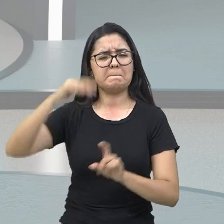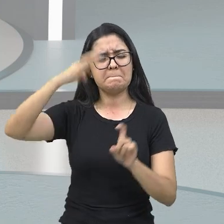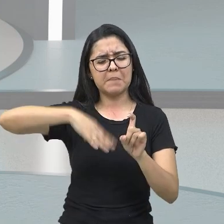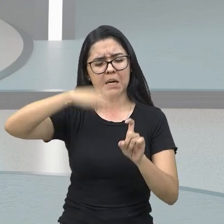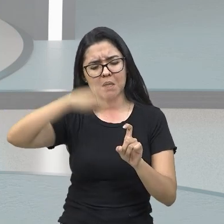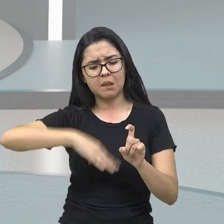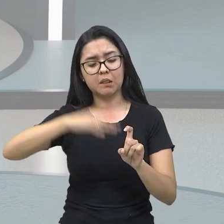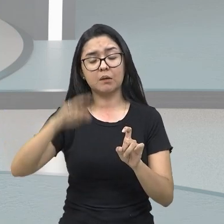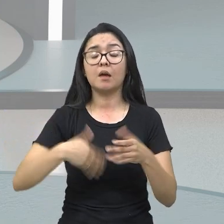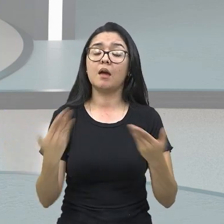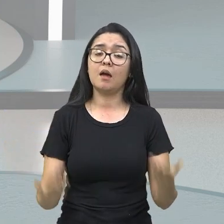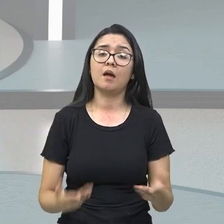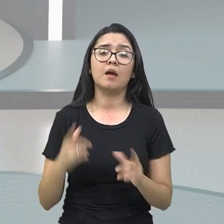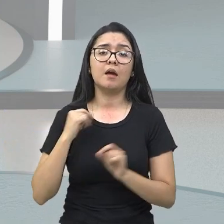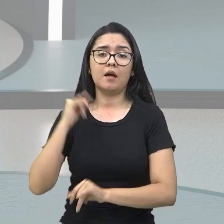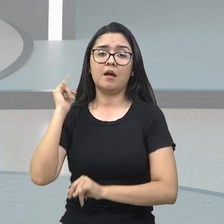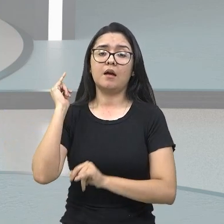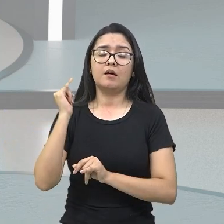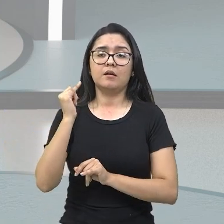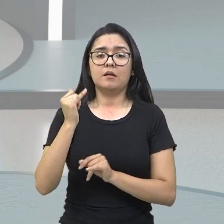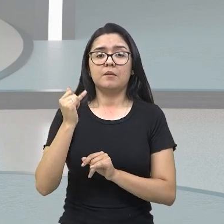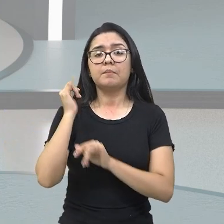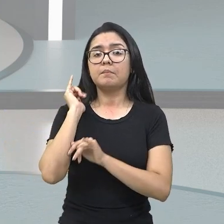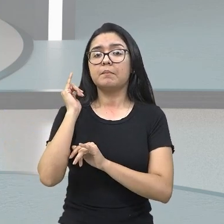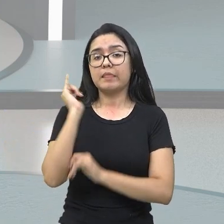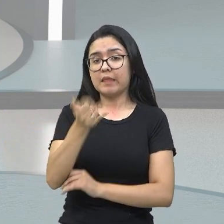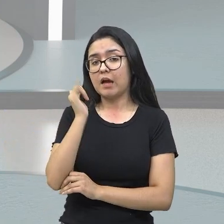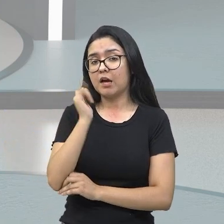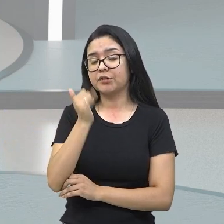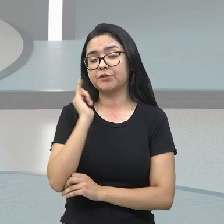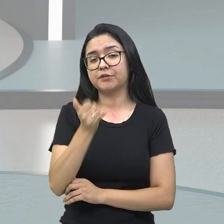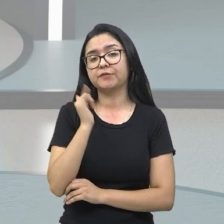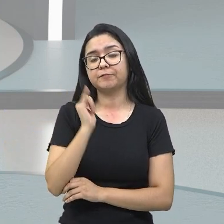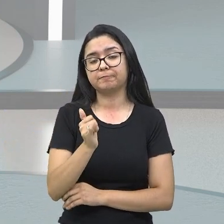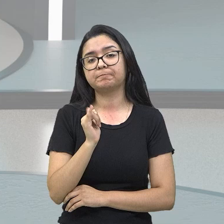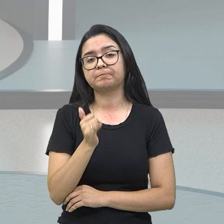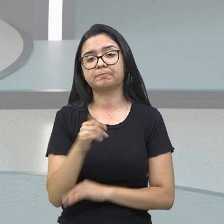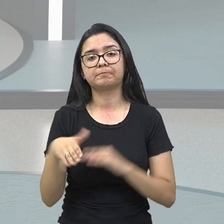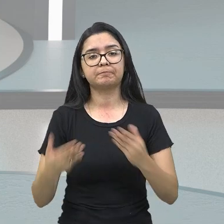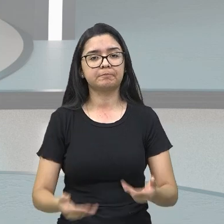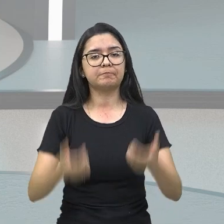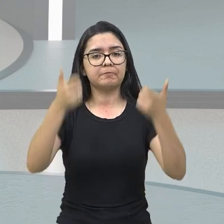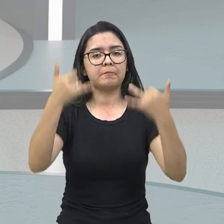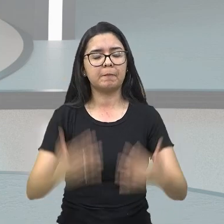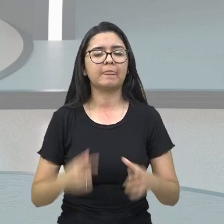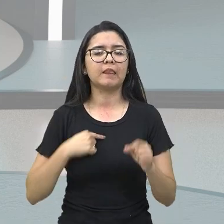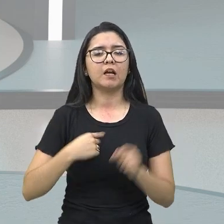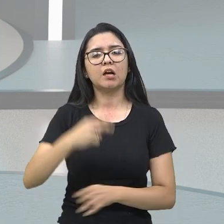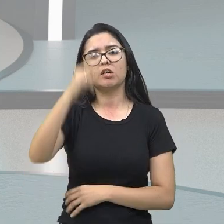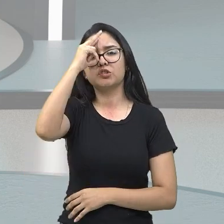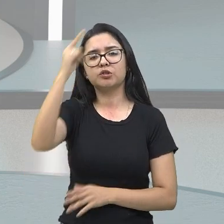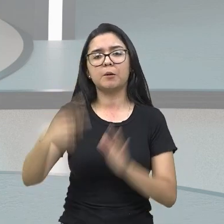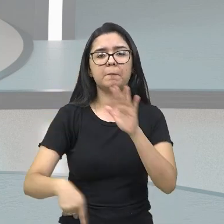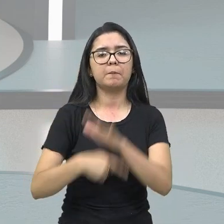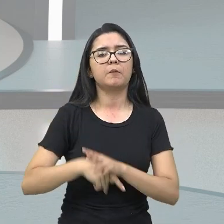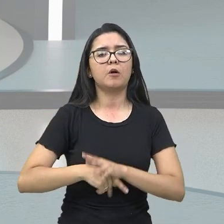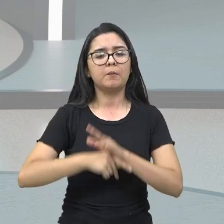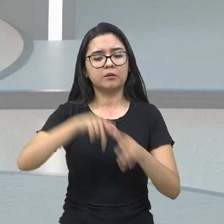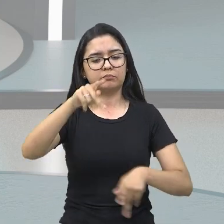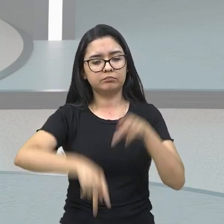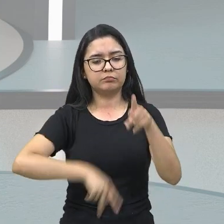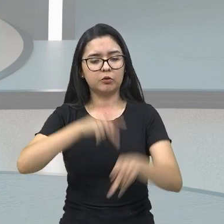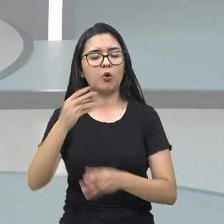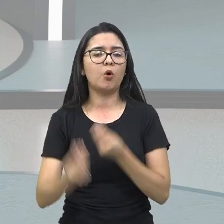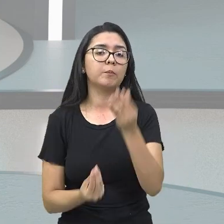é ser uma narrativa de origem, contar a história. Pode ser um mito sobre a história da humanidade, sobre a origem da humanidade. Mitos